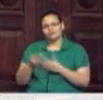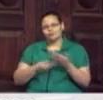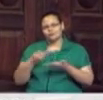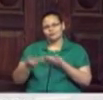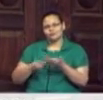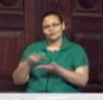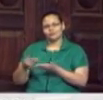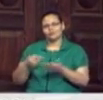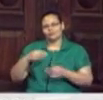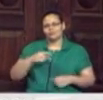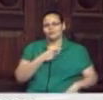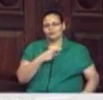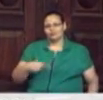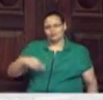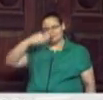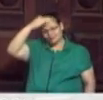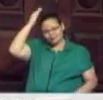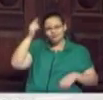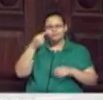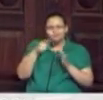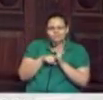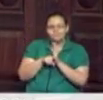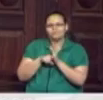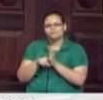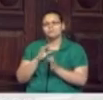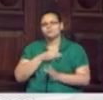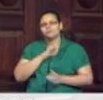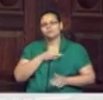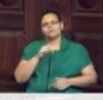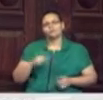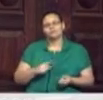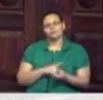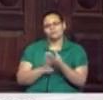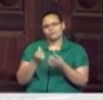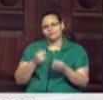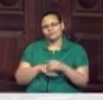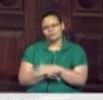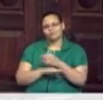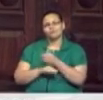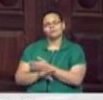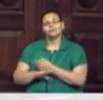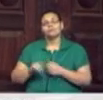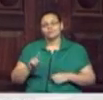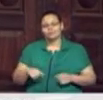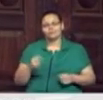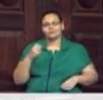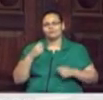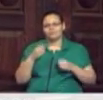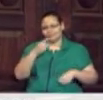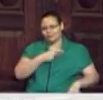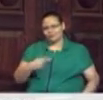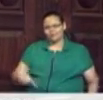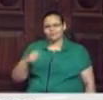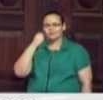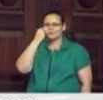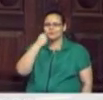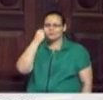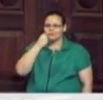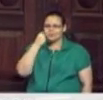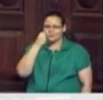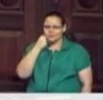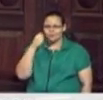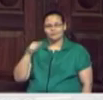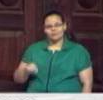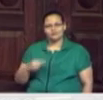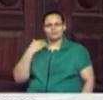são investigados por grandes esquemas de corrupção, onde o presidente do Senado é réu